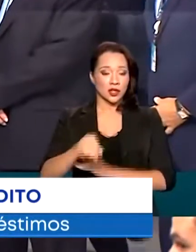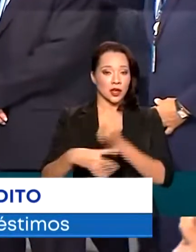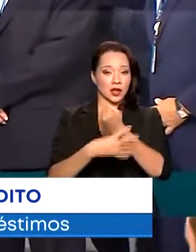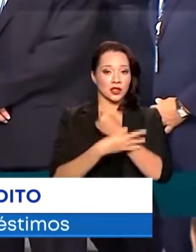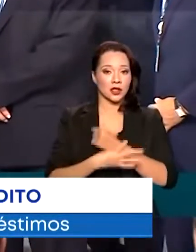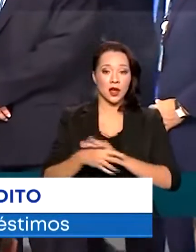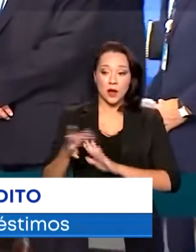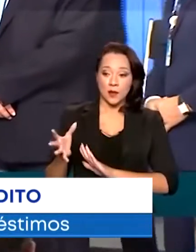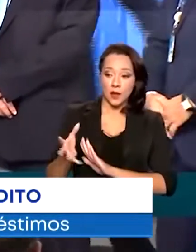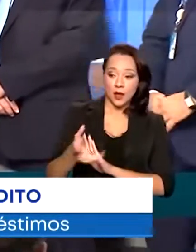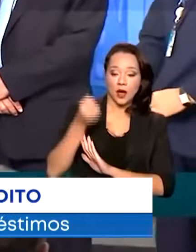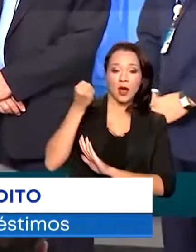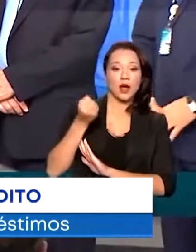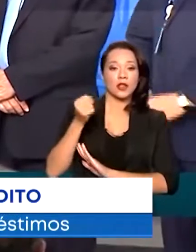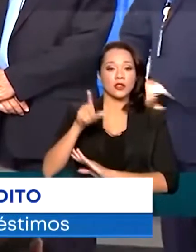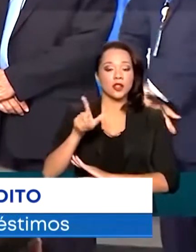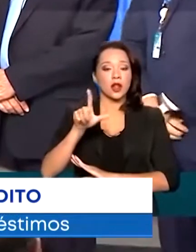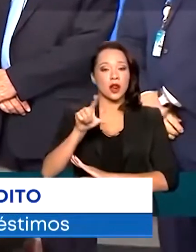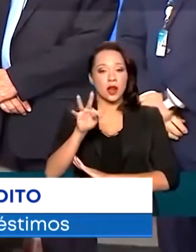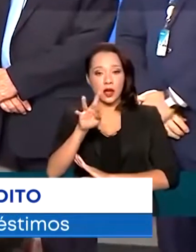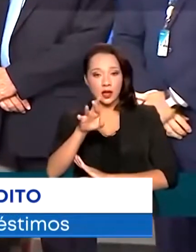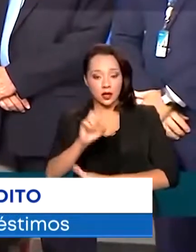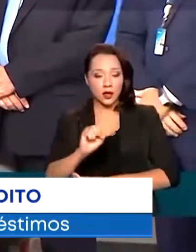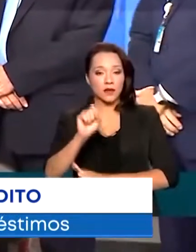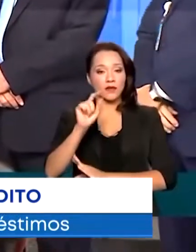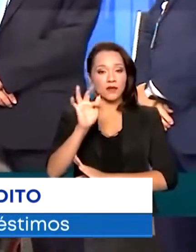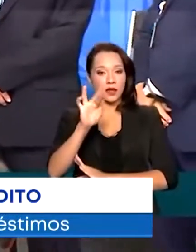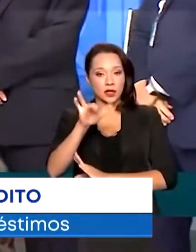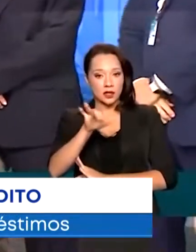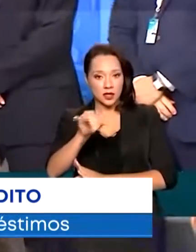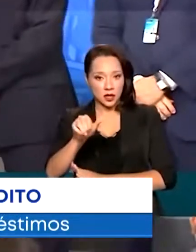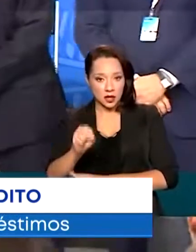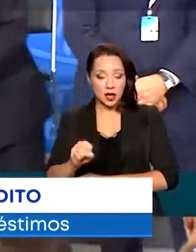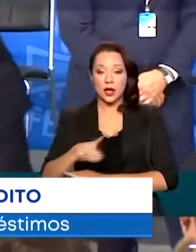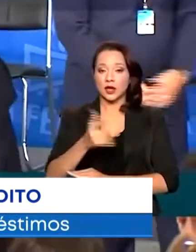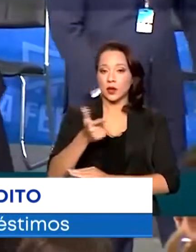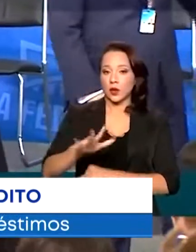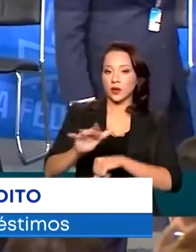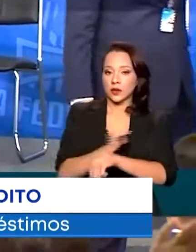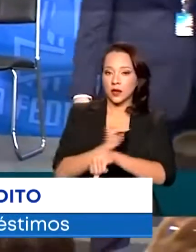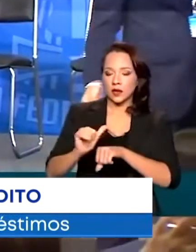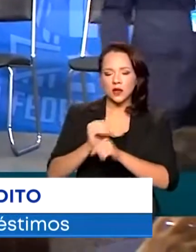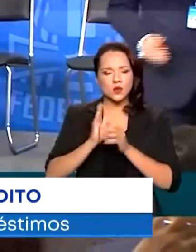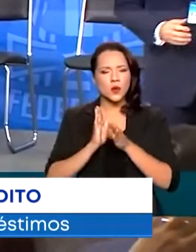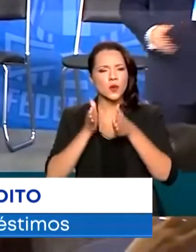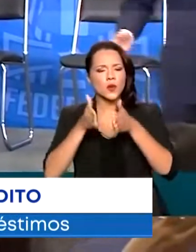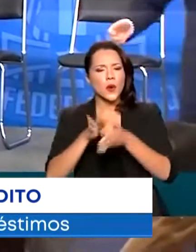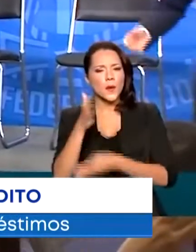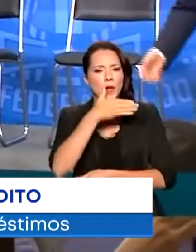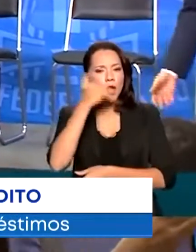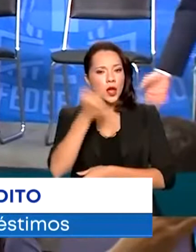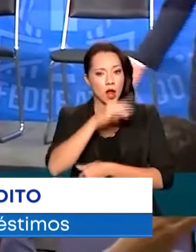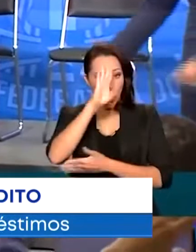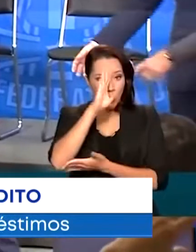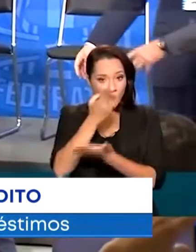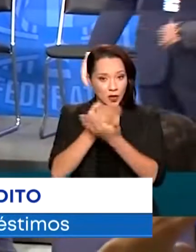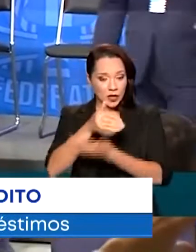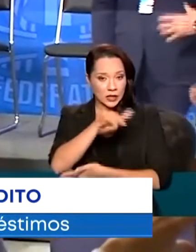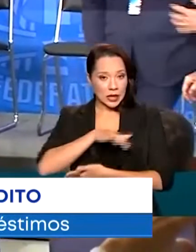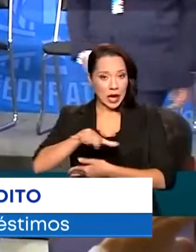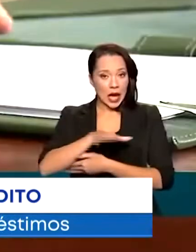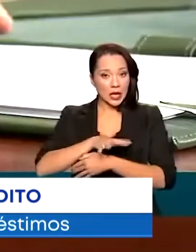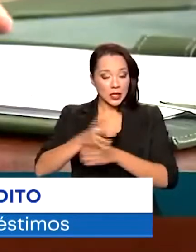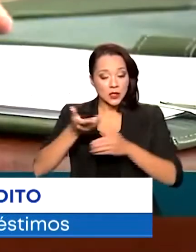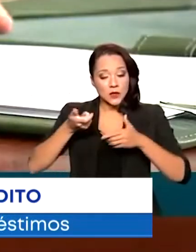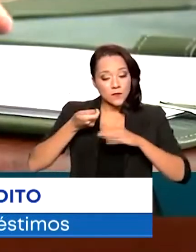as financeiras. Segundo o Ministério da Economia, o funcionamento delas será regulamentado pelo